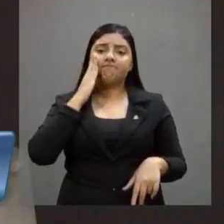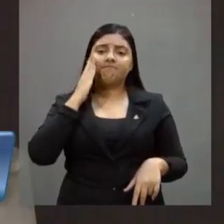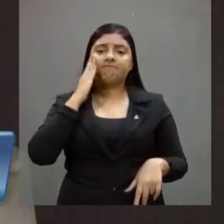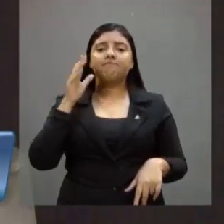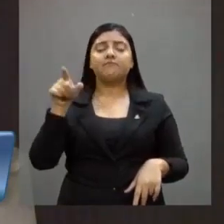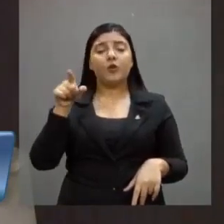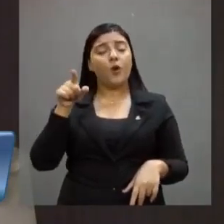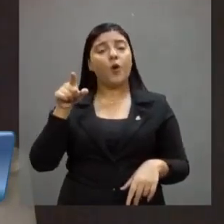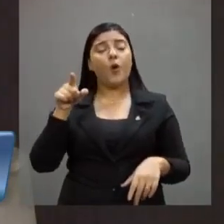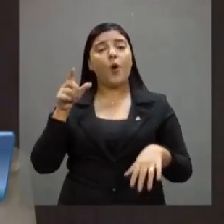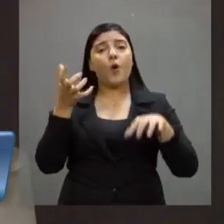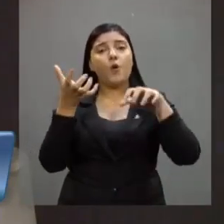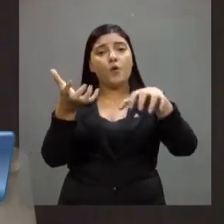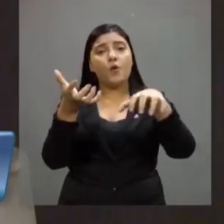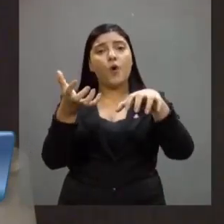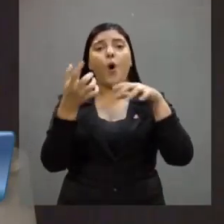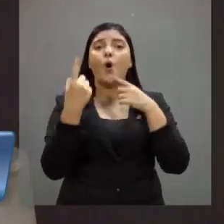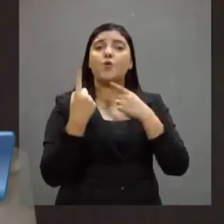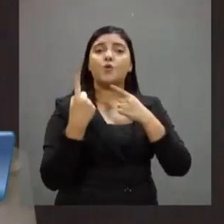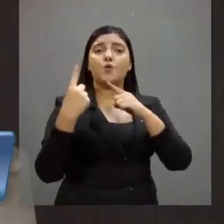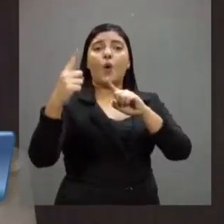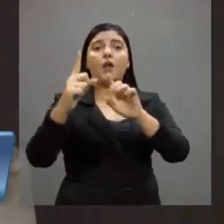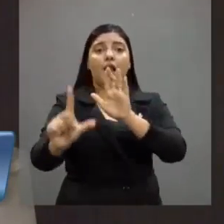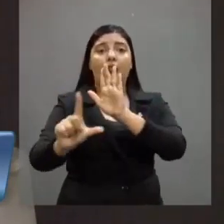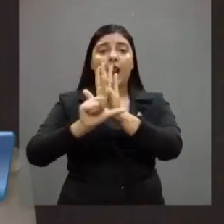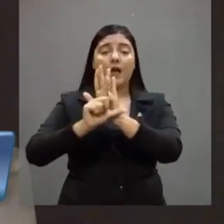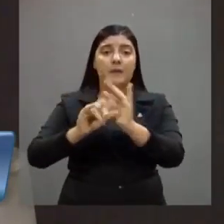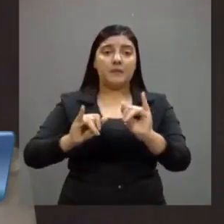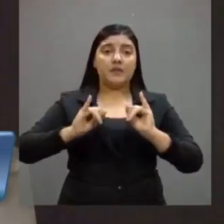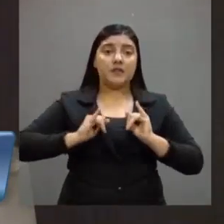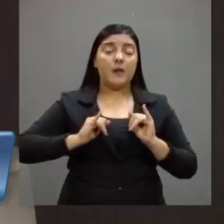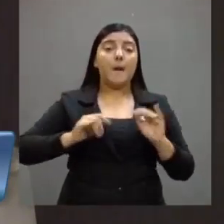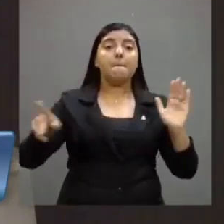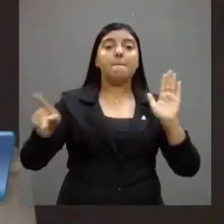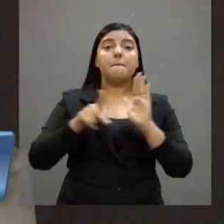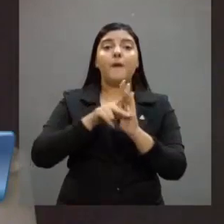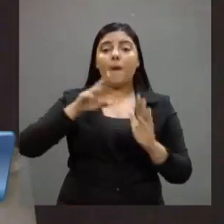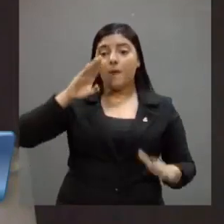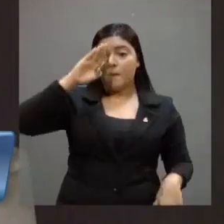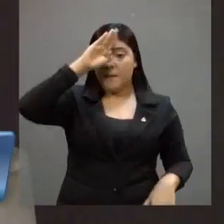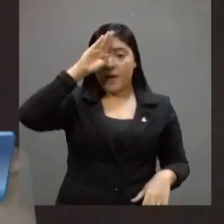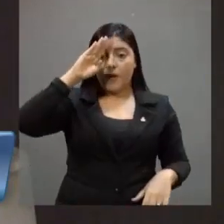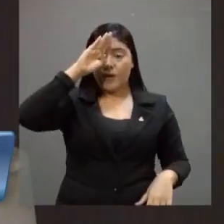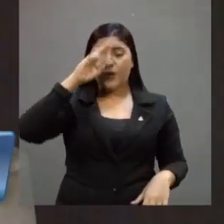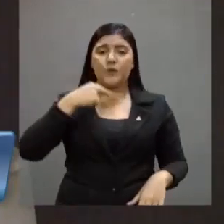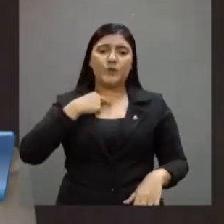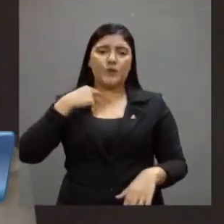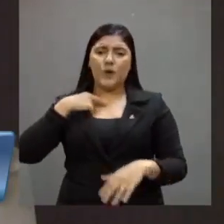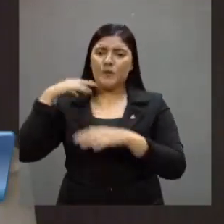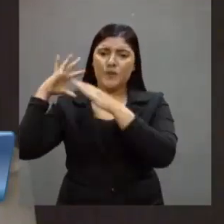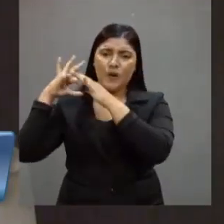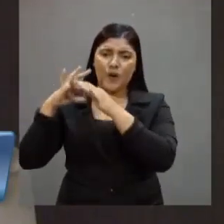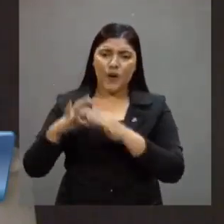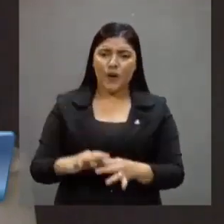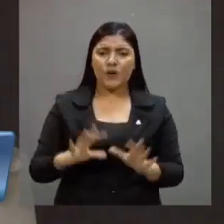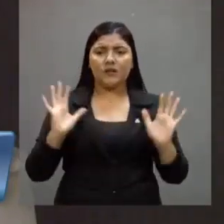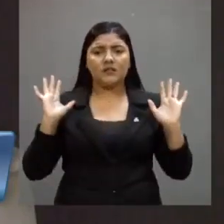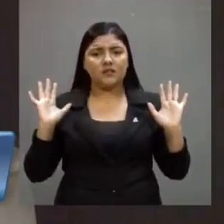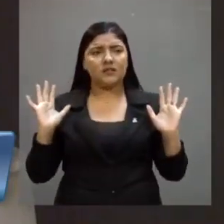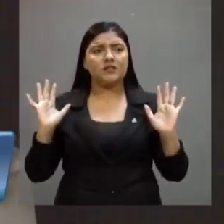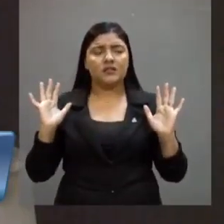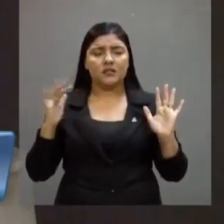no Congresso Nacional contra a reforma da Previdência de Bolsonaro. É incoerente dizer que era inescapável.